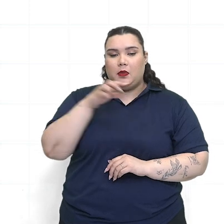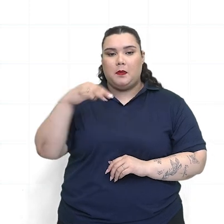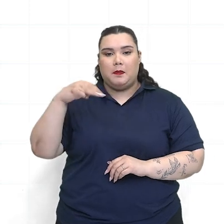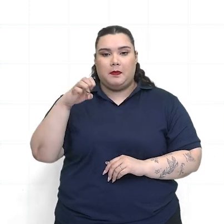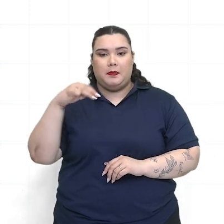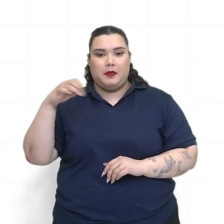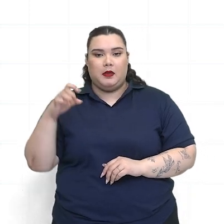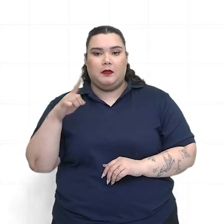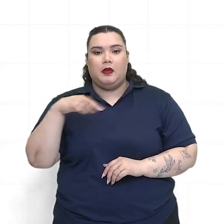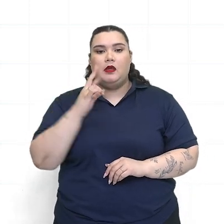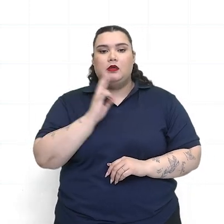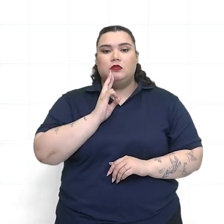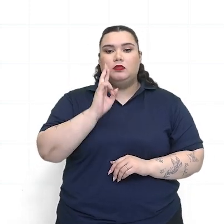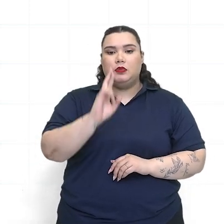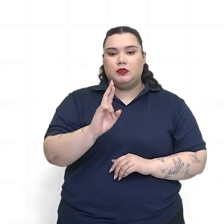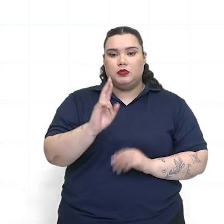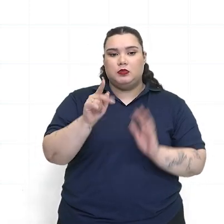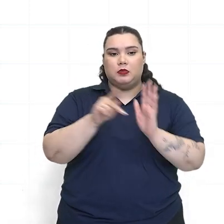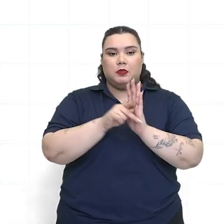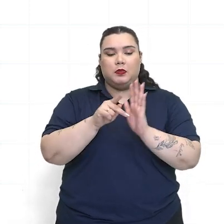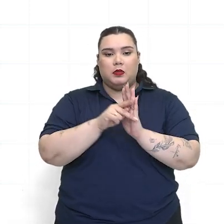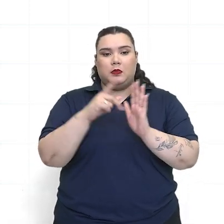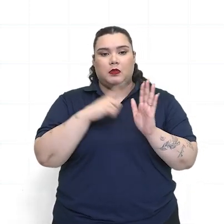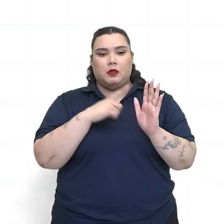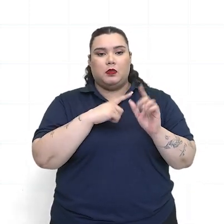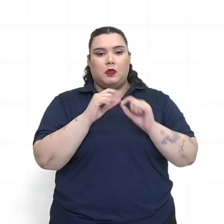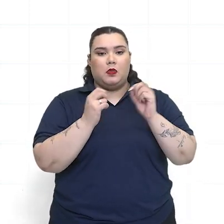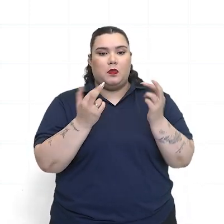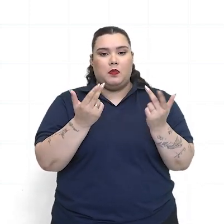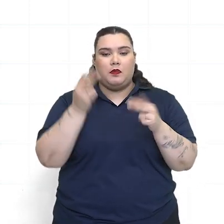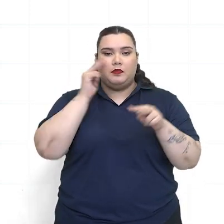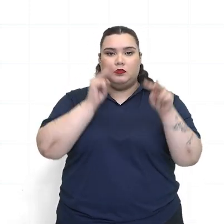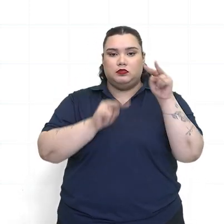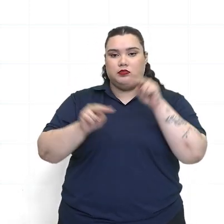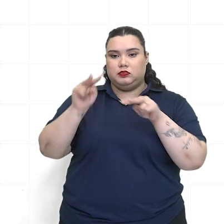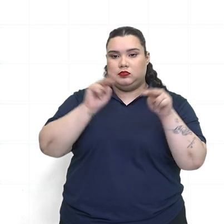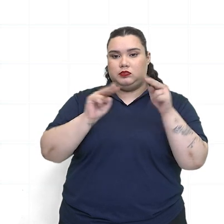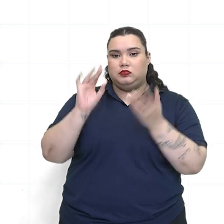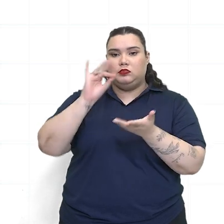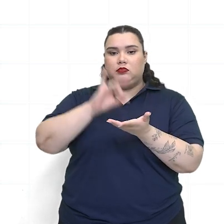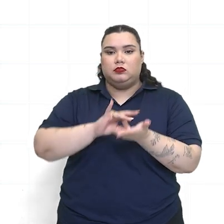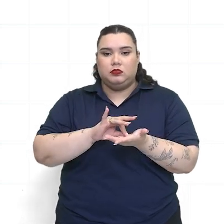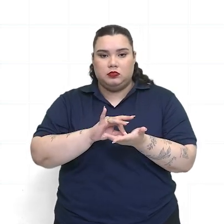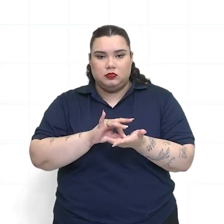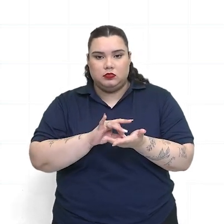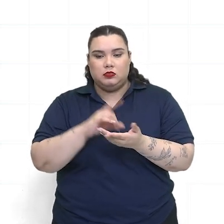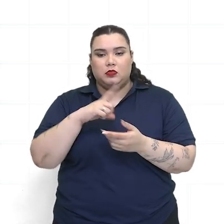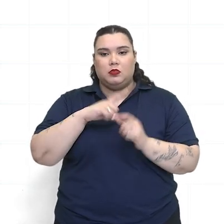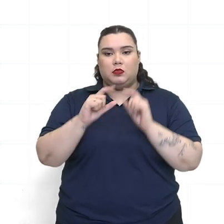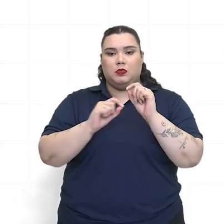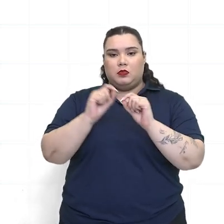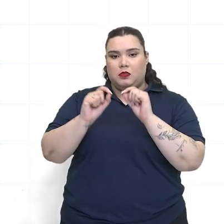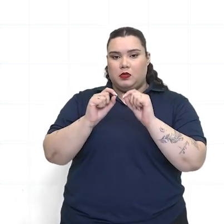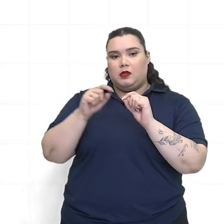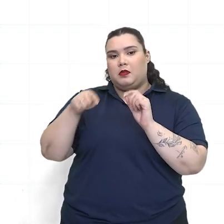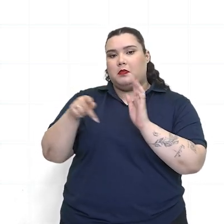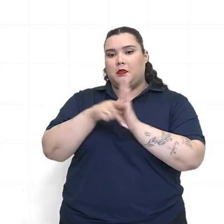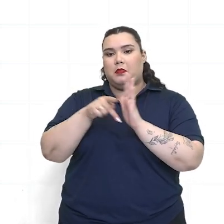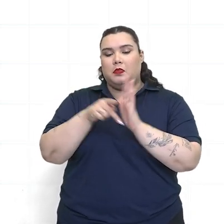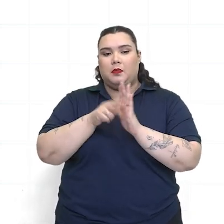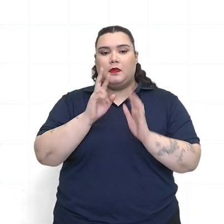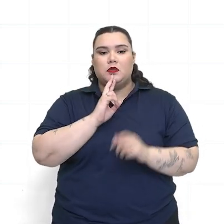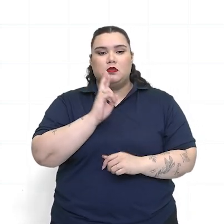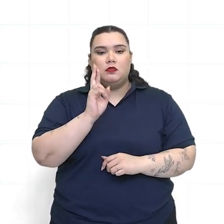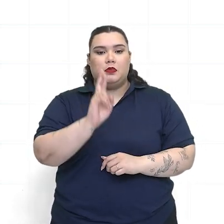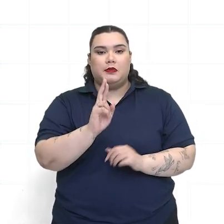como uma resposta da internauta, possui a mesma construção visual original, reforça a ideia de resposta